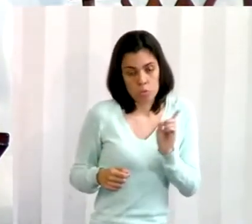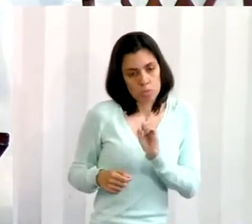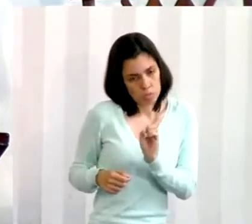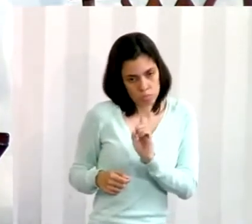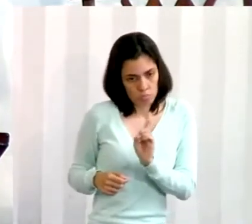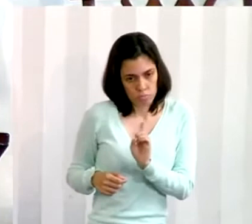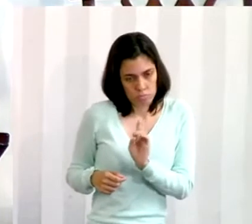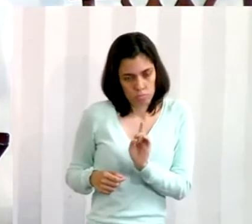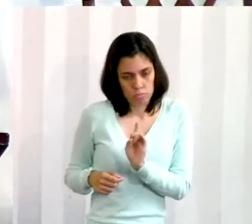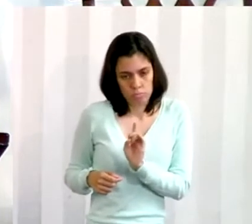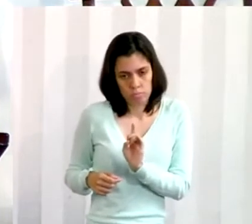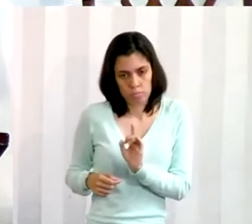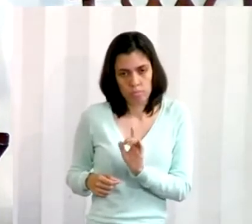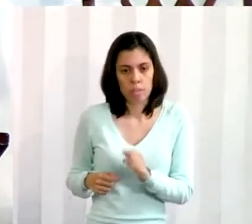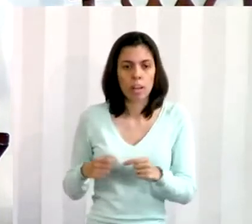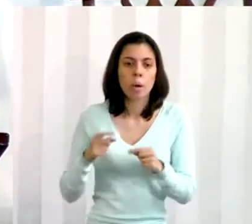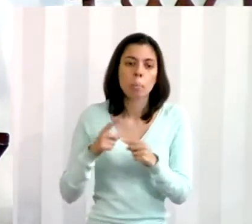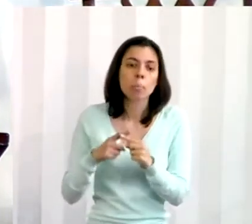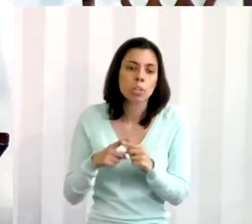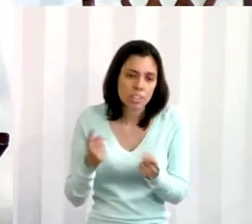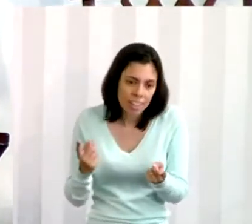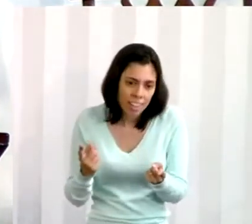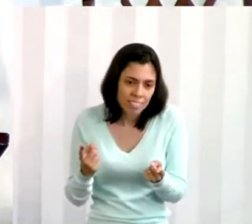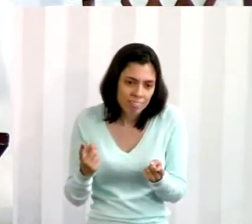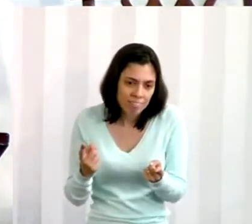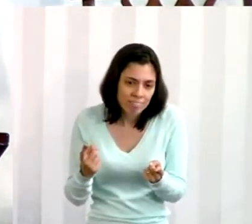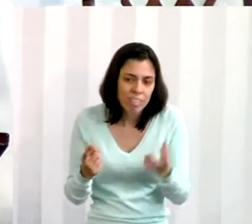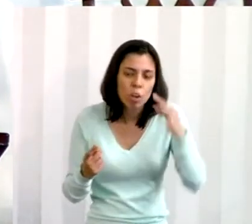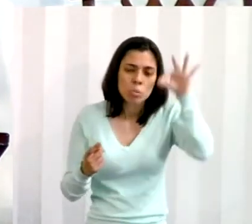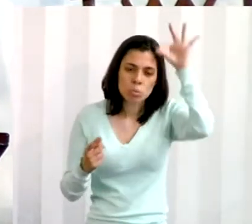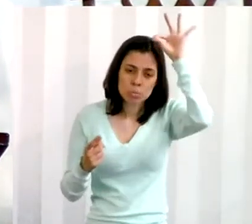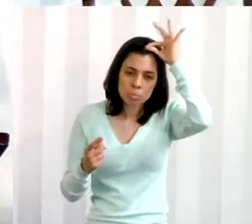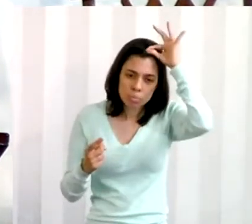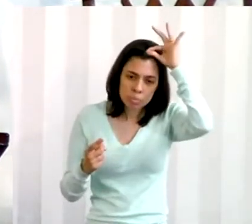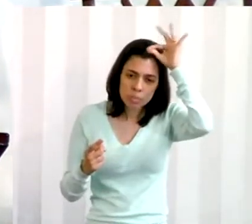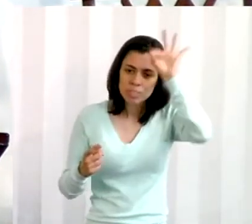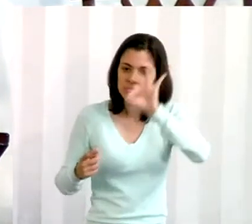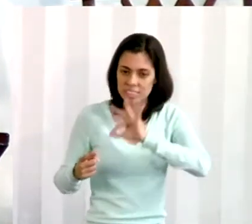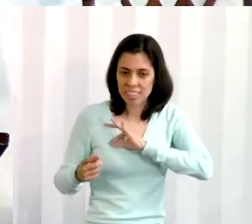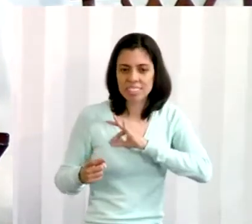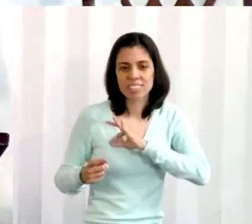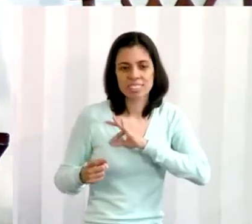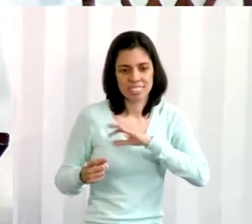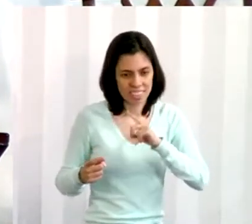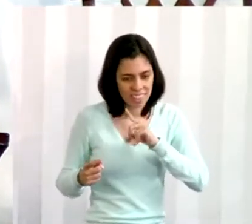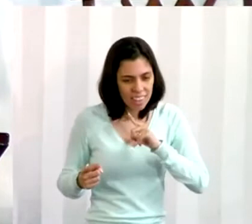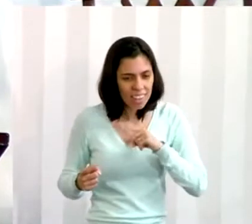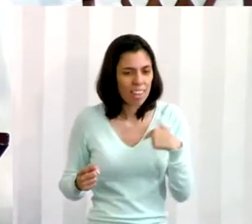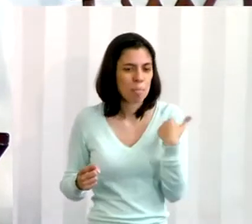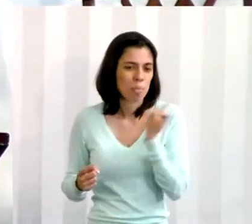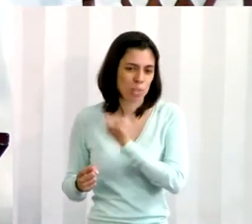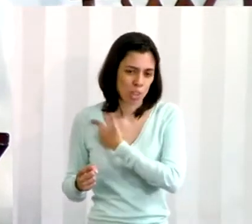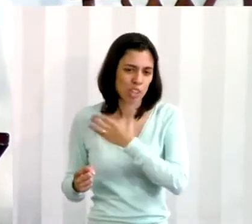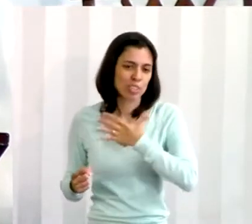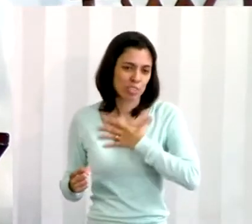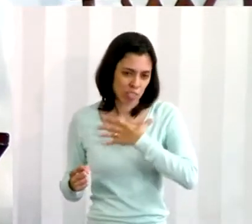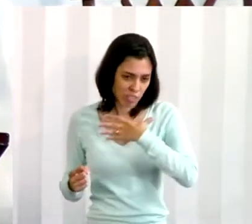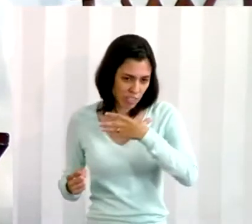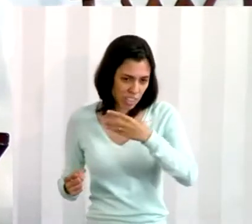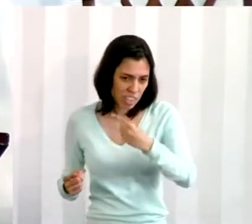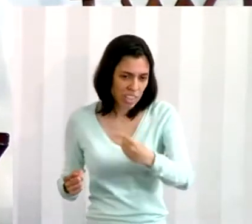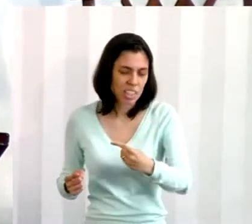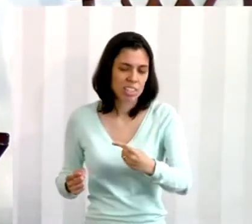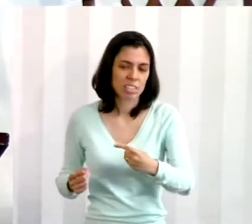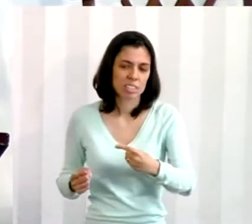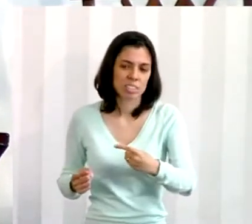Santo nos deu o entendimento que somos filho dele. E então, justificados pela fé,